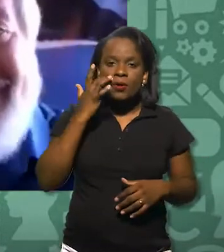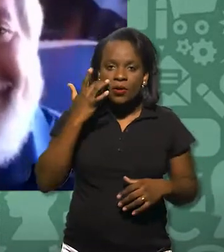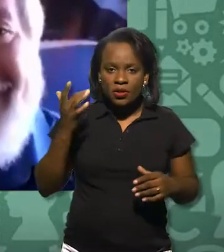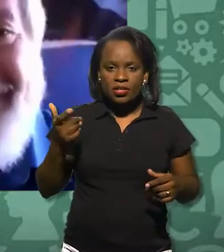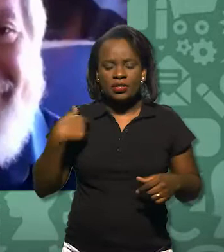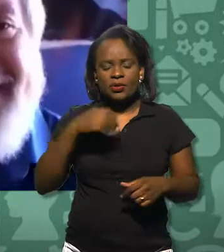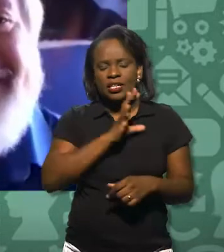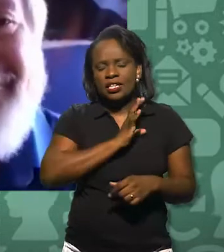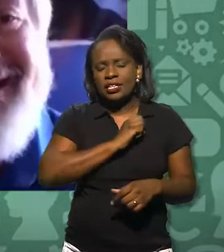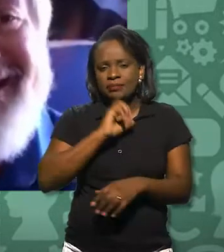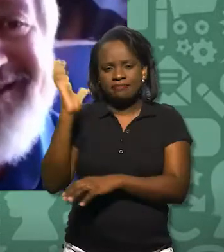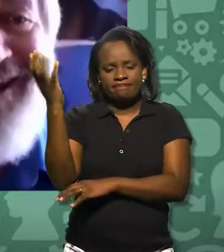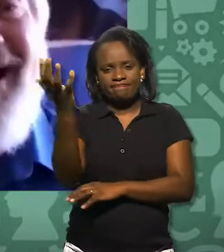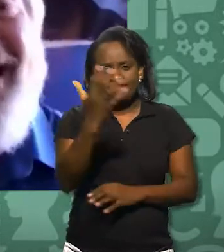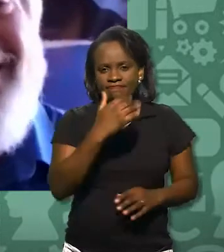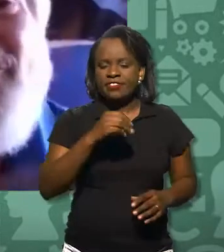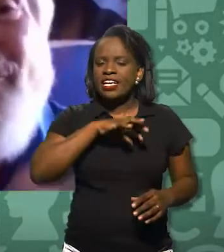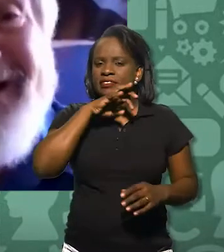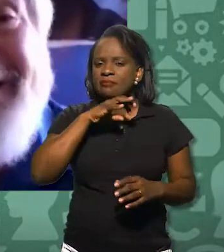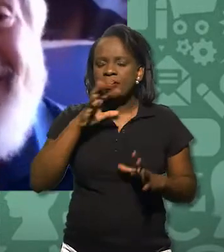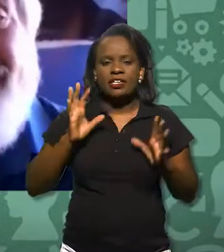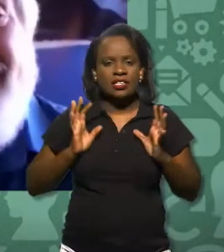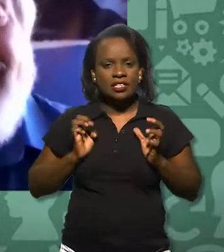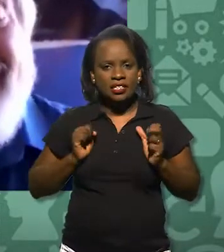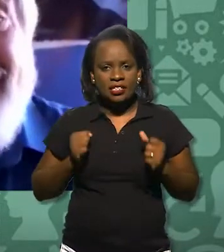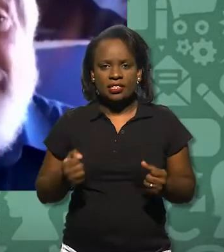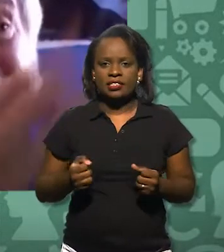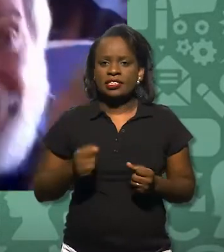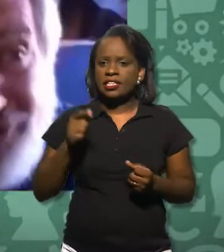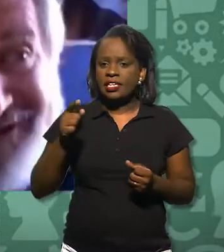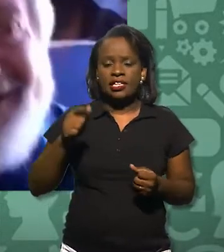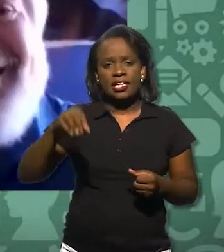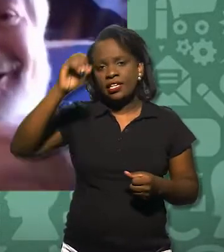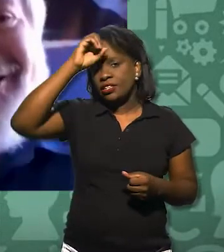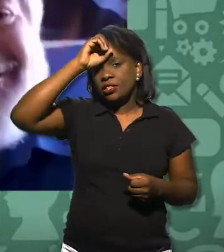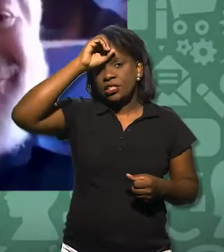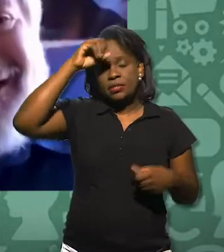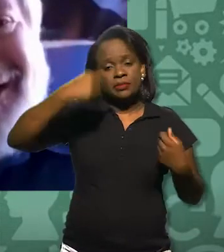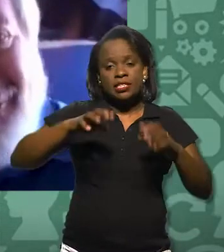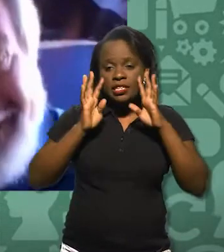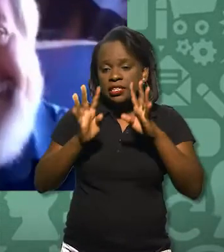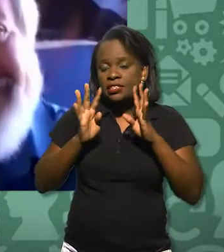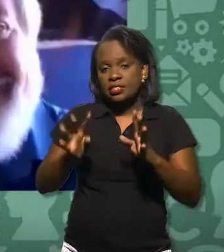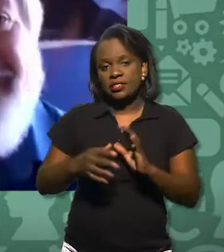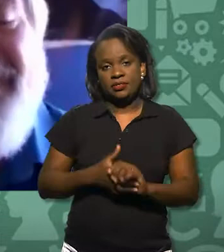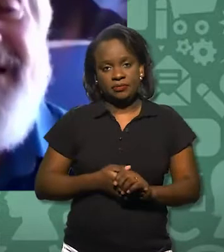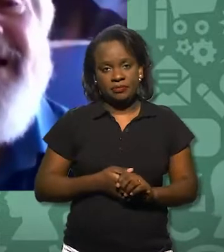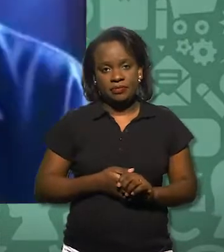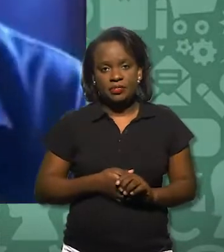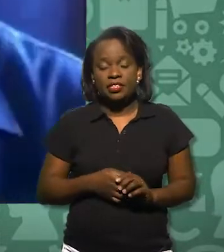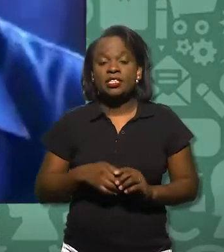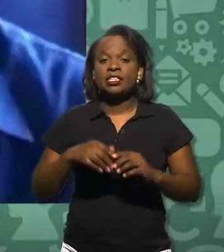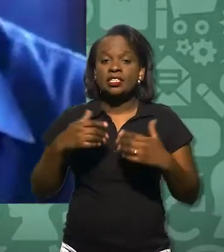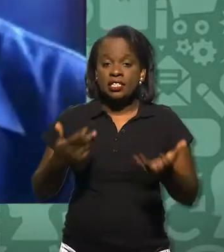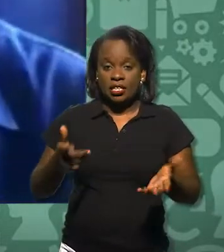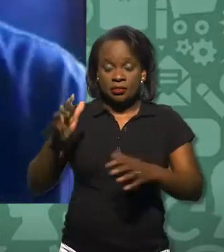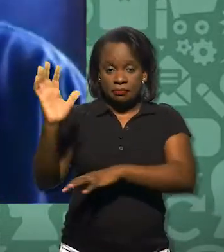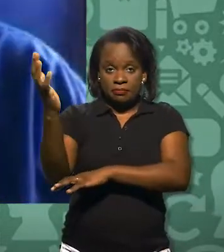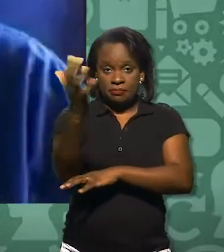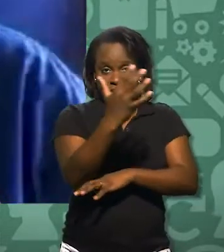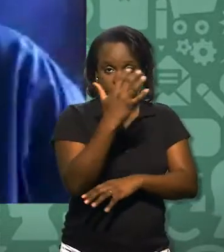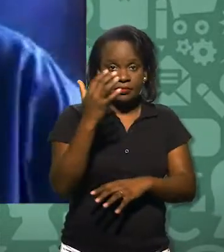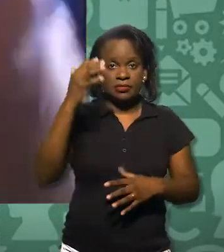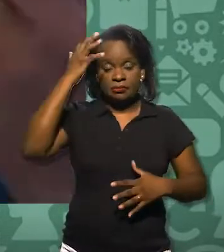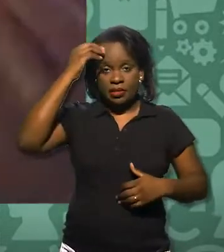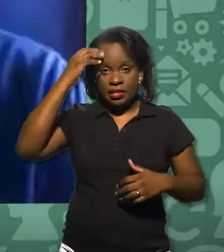Eu amo a natureza, amo o animal. Ele é o inocente que nós temos que dar toda a atenção. O Parque do